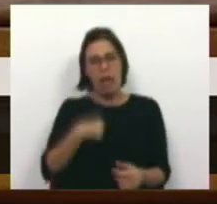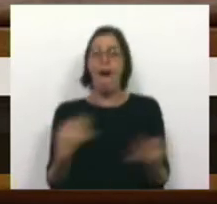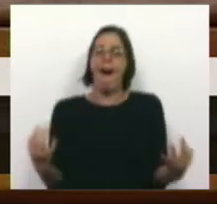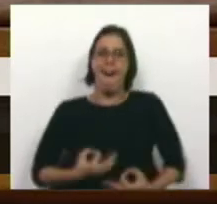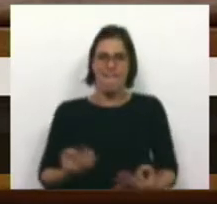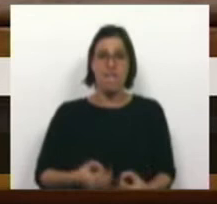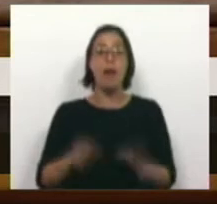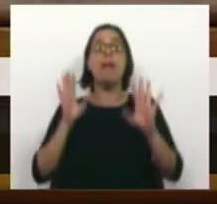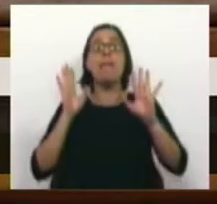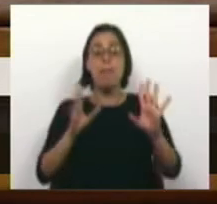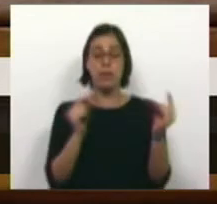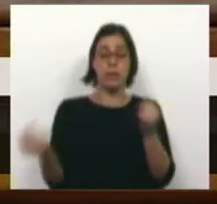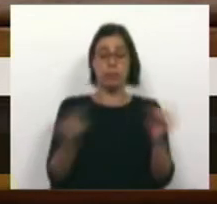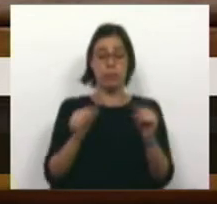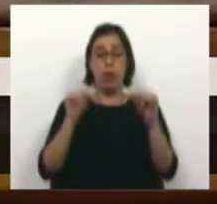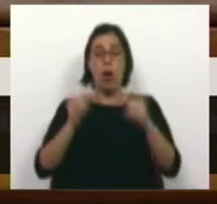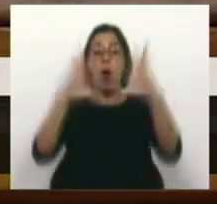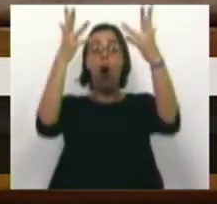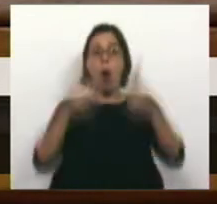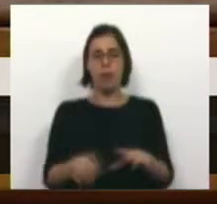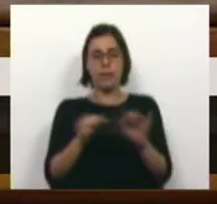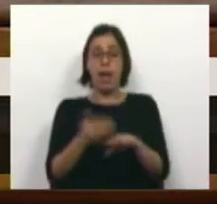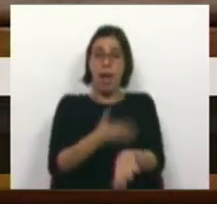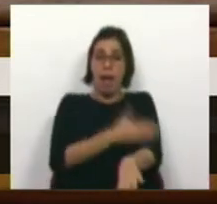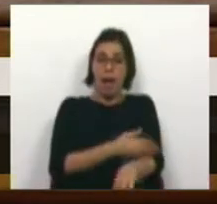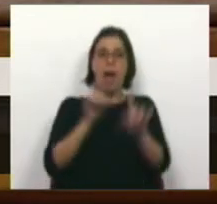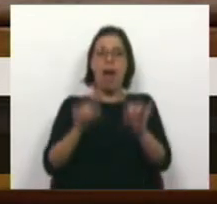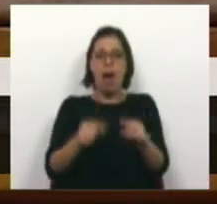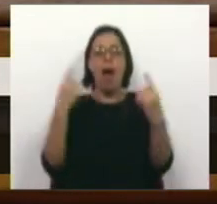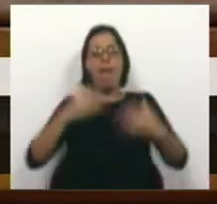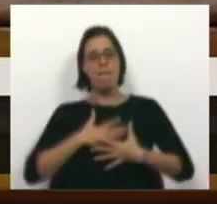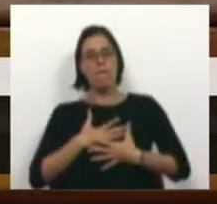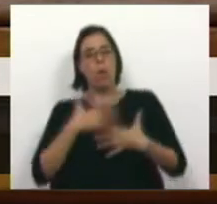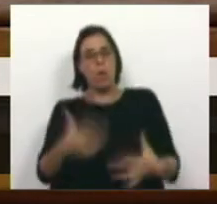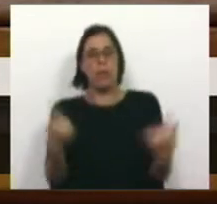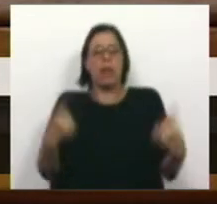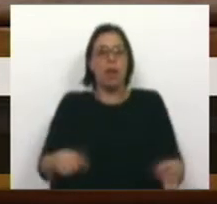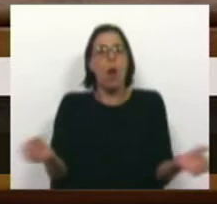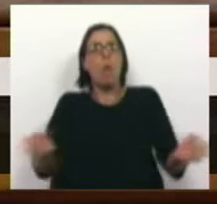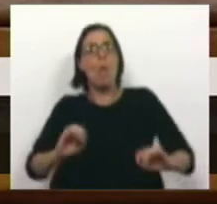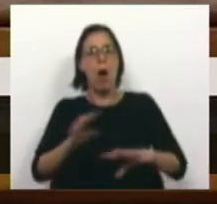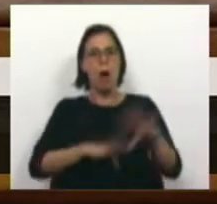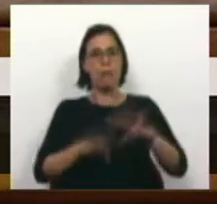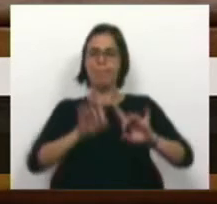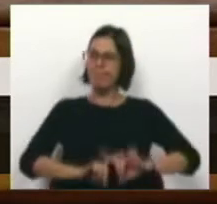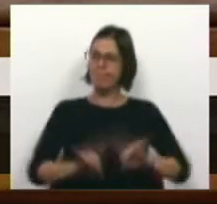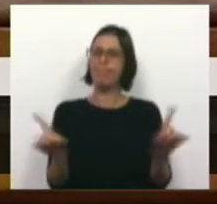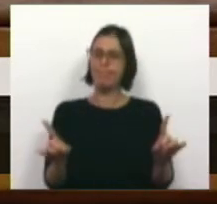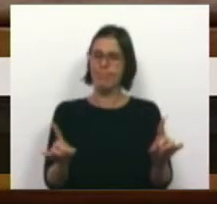certo. Mas o que se debate neste orçamento, como nos anteriores, é se há vontade ou não de fazer